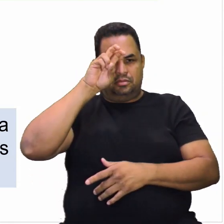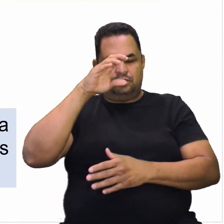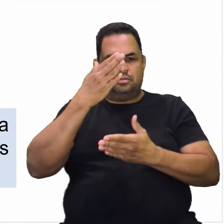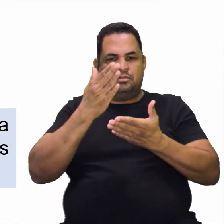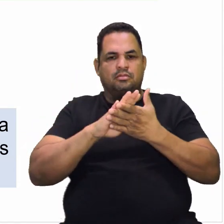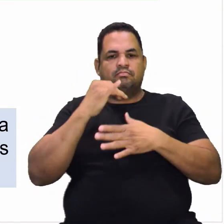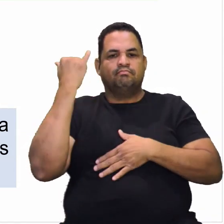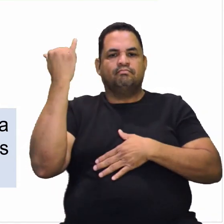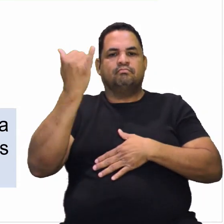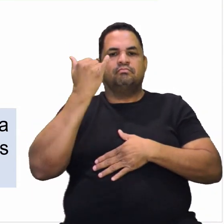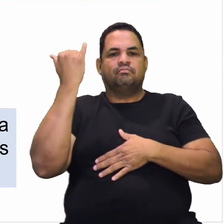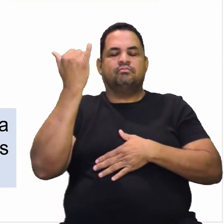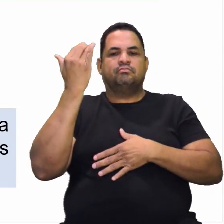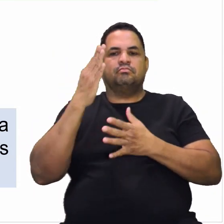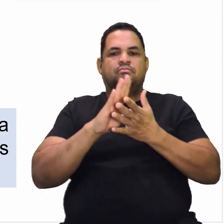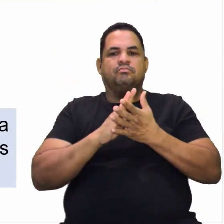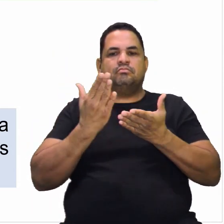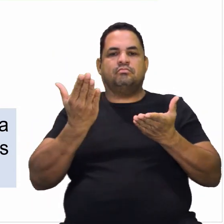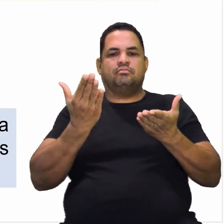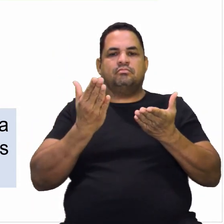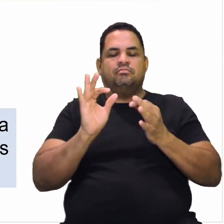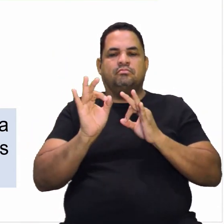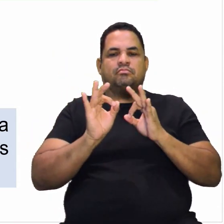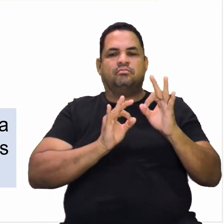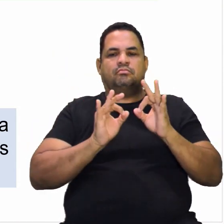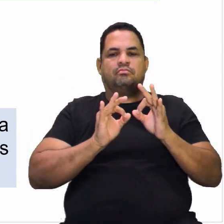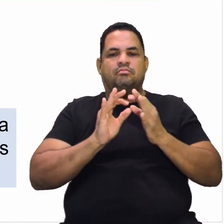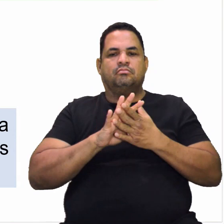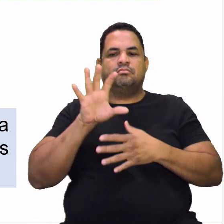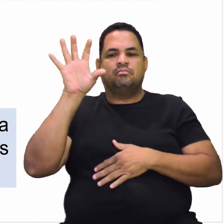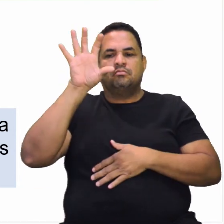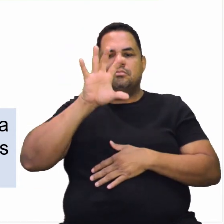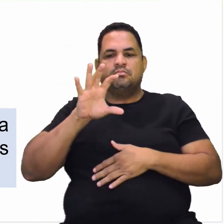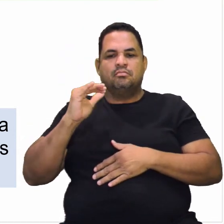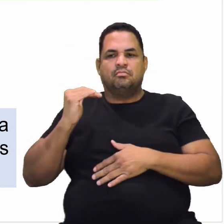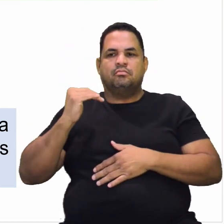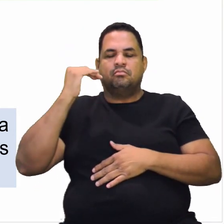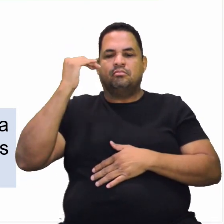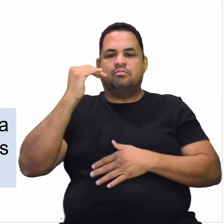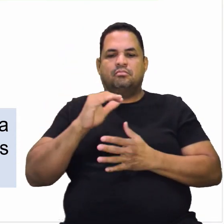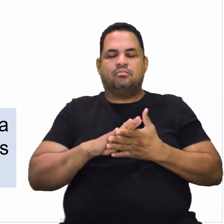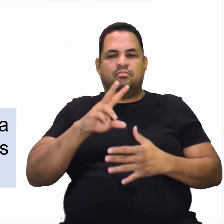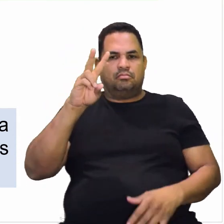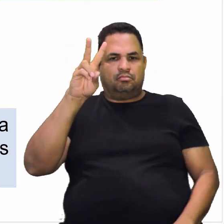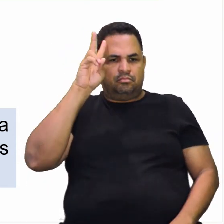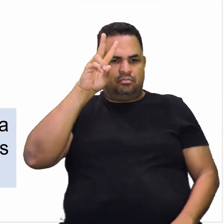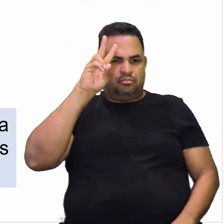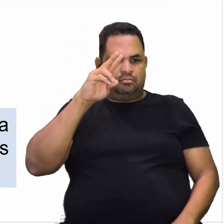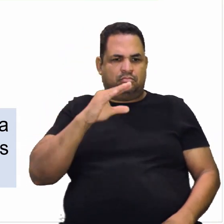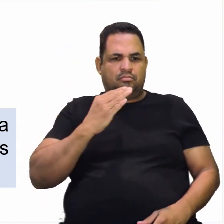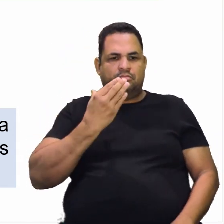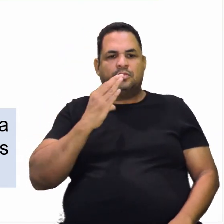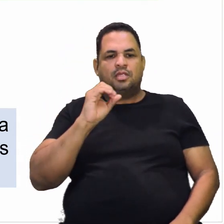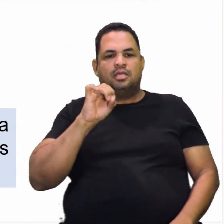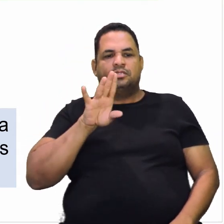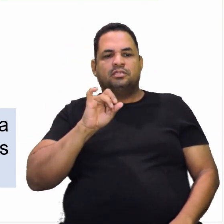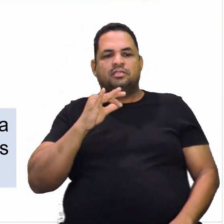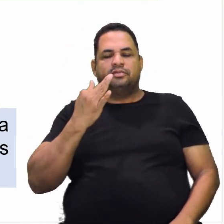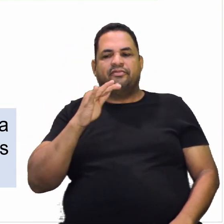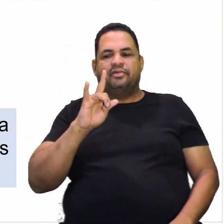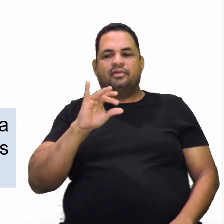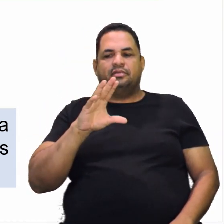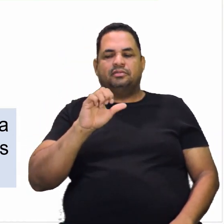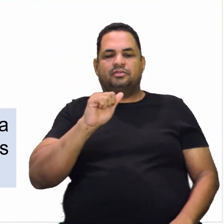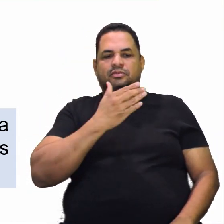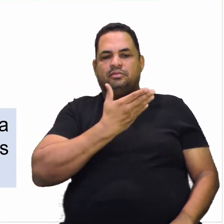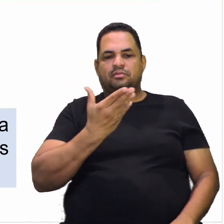mais importantes civilizações que se desenvolveu na região do Crescente Fértil. Lembra que nós falamos do Crescente Fértil? O Crescente